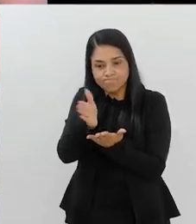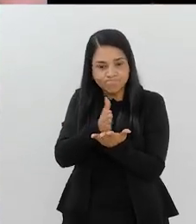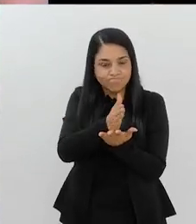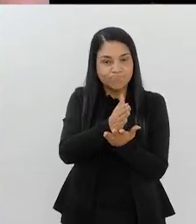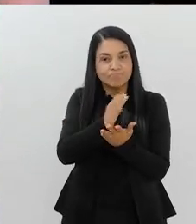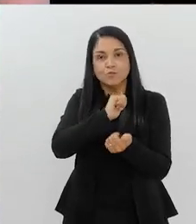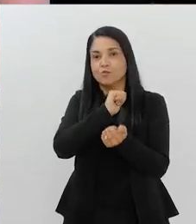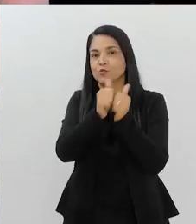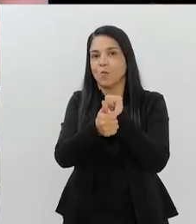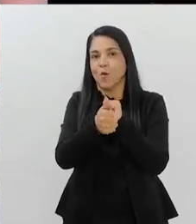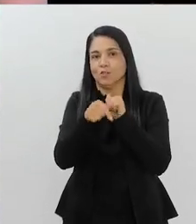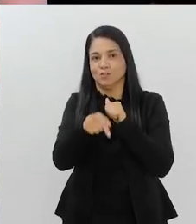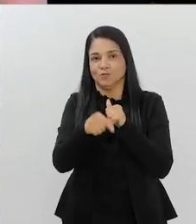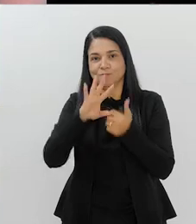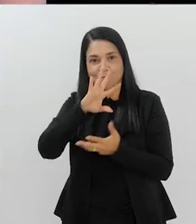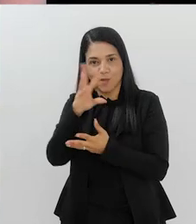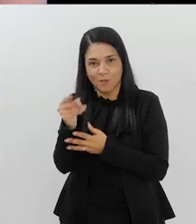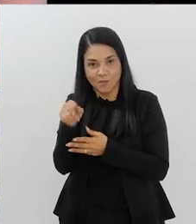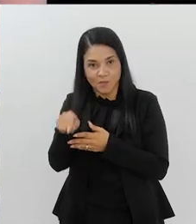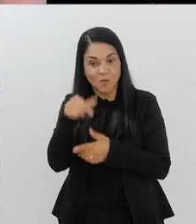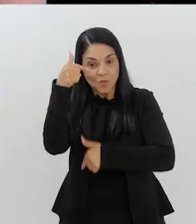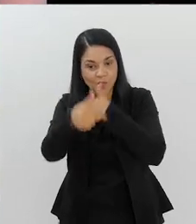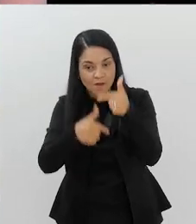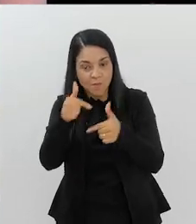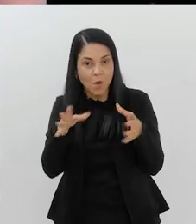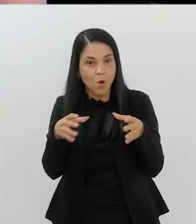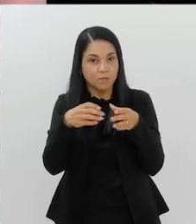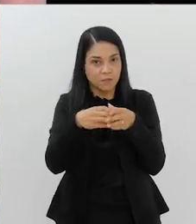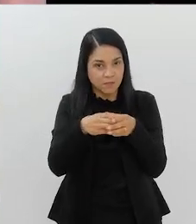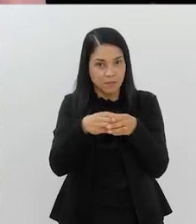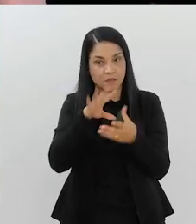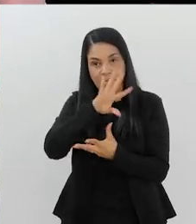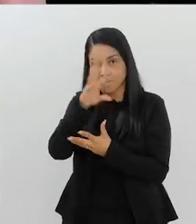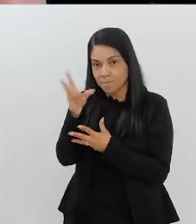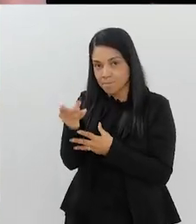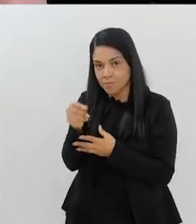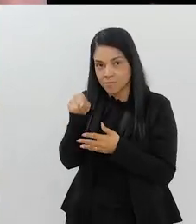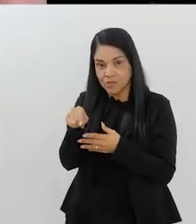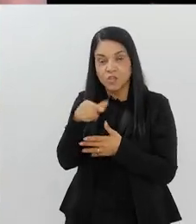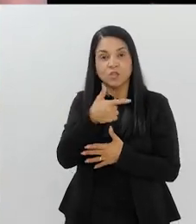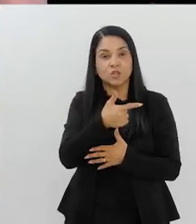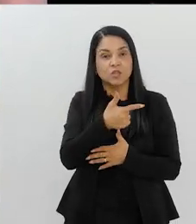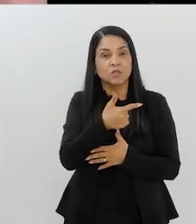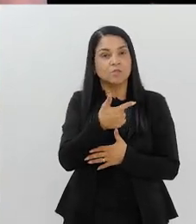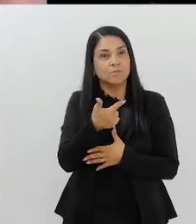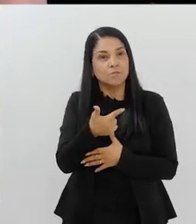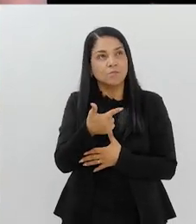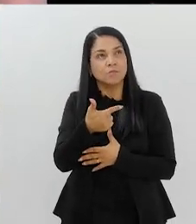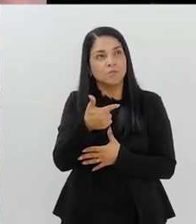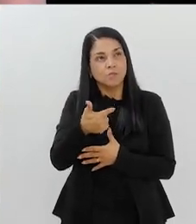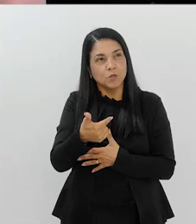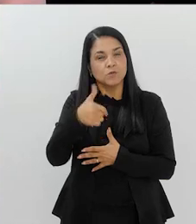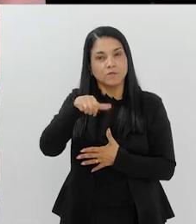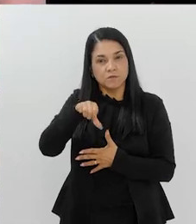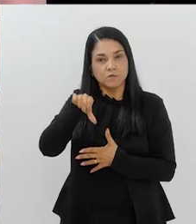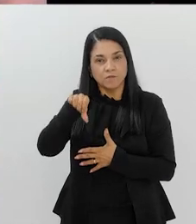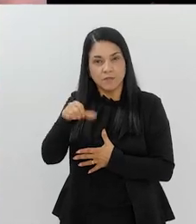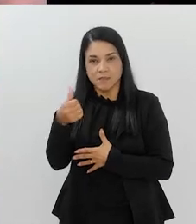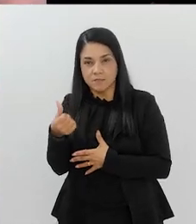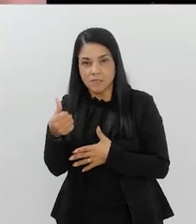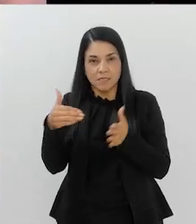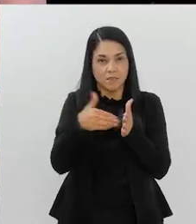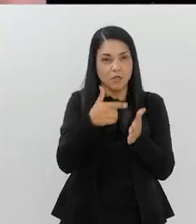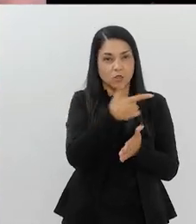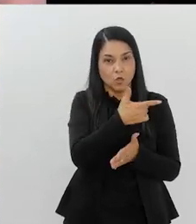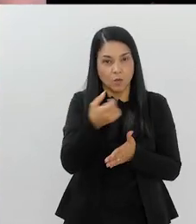paralímpico, porque ali, com esse trabalho do Comitê Paralímpico Brasileiro, em 96, 2000, para levar